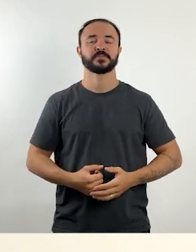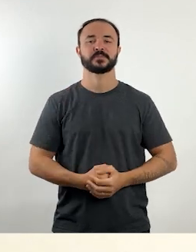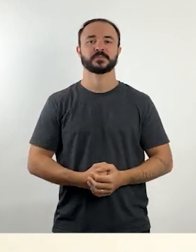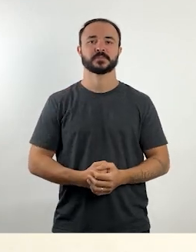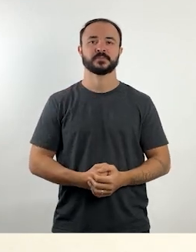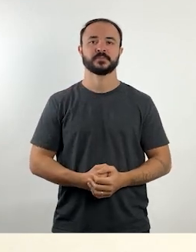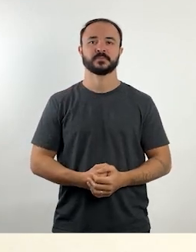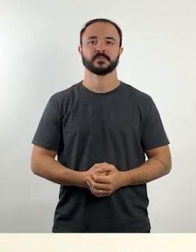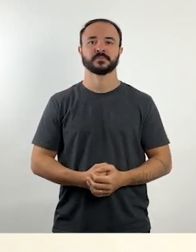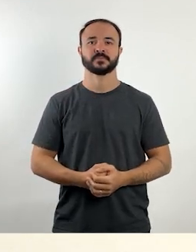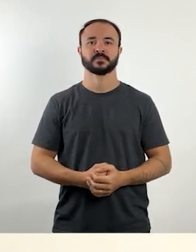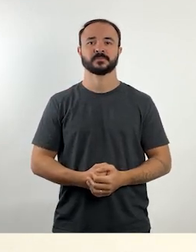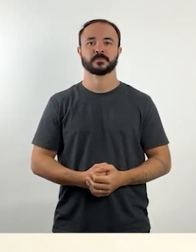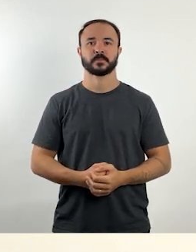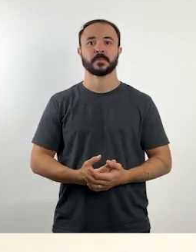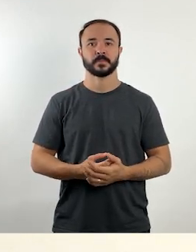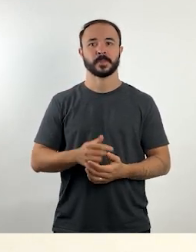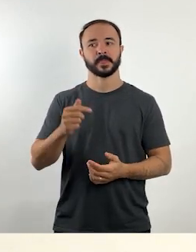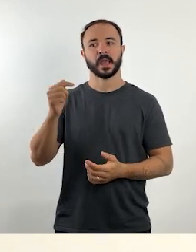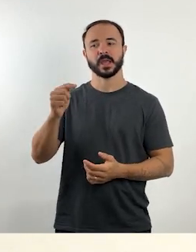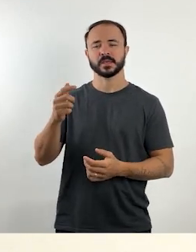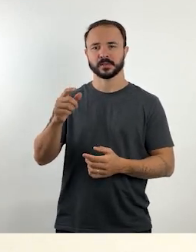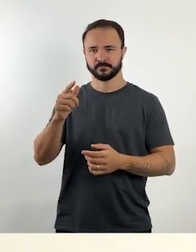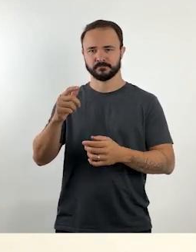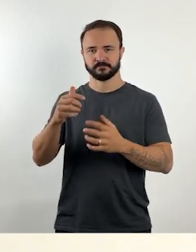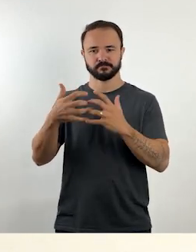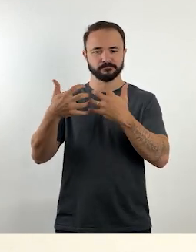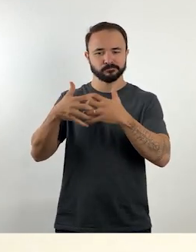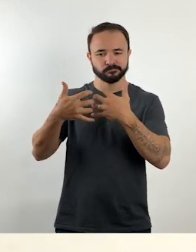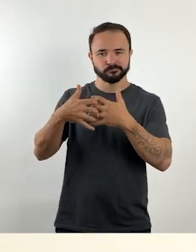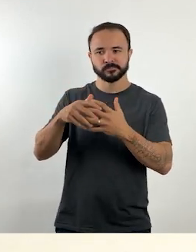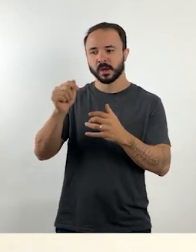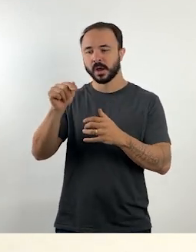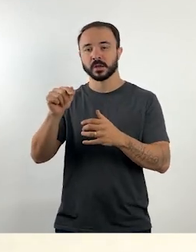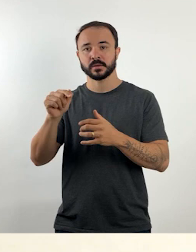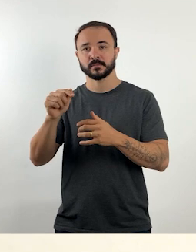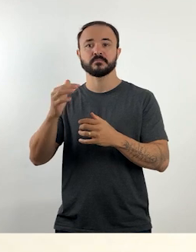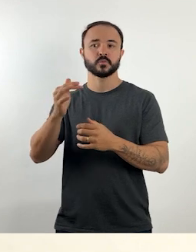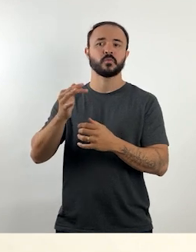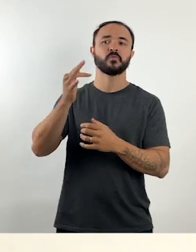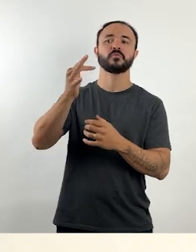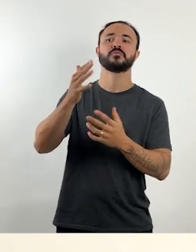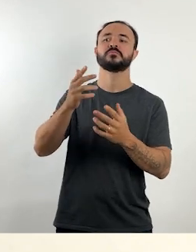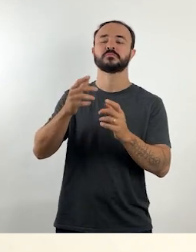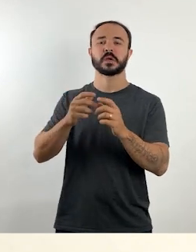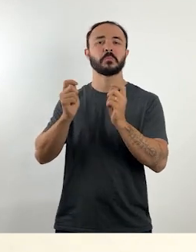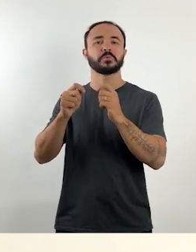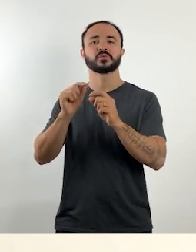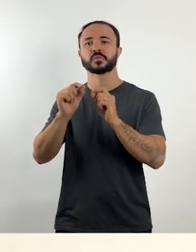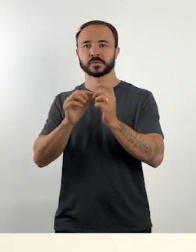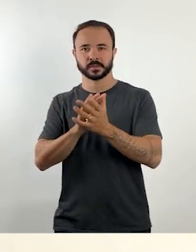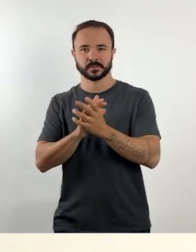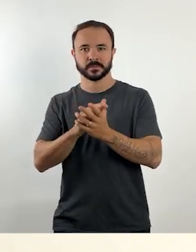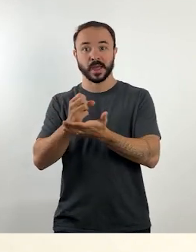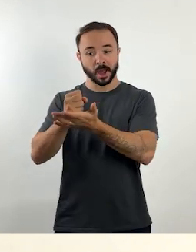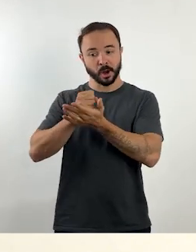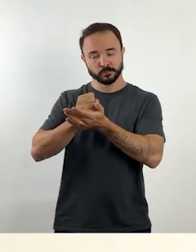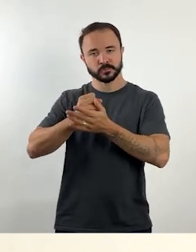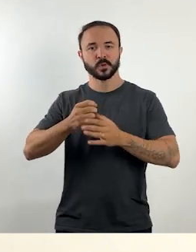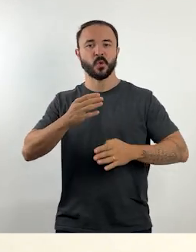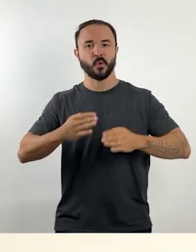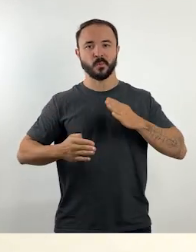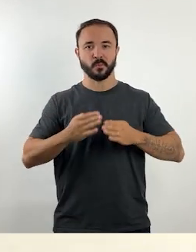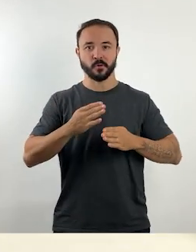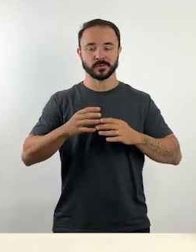minha peça. Esse sistema lá na frente vai dar uma mobilidadezinha ao meu